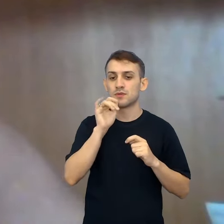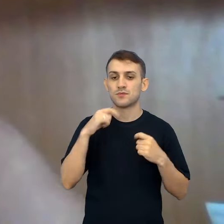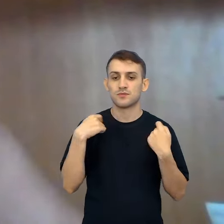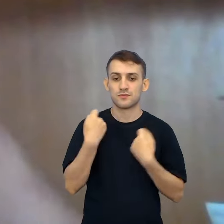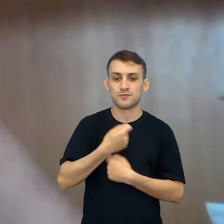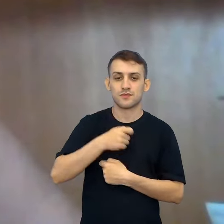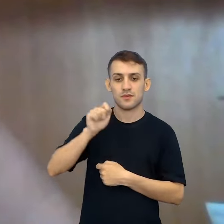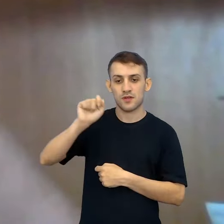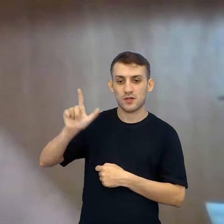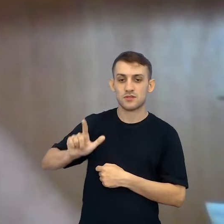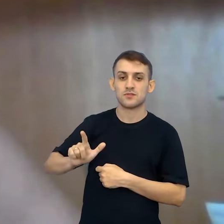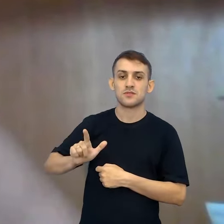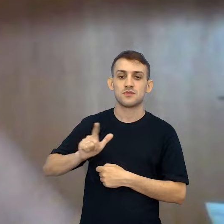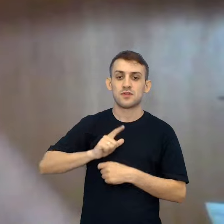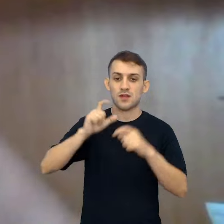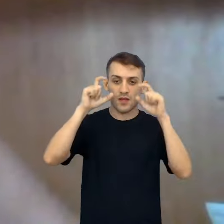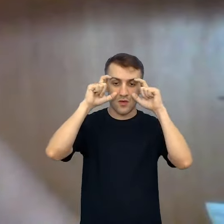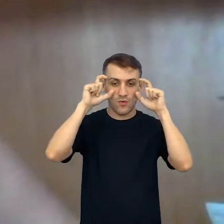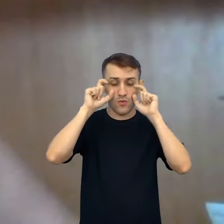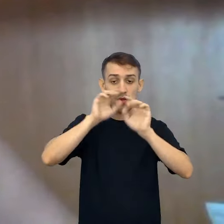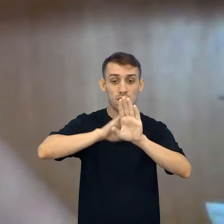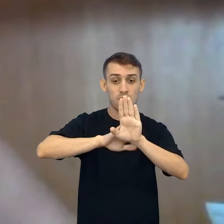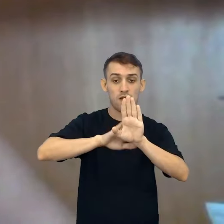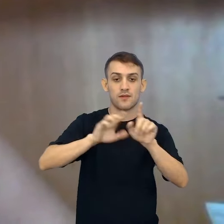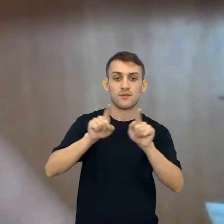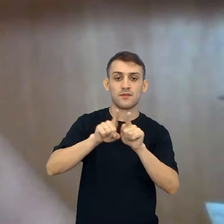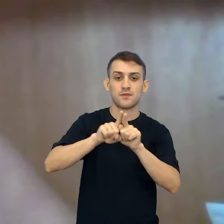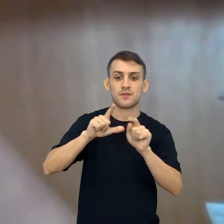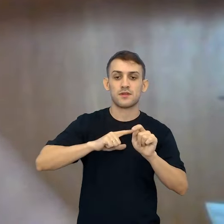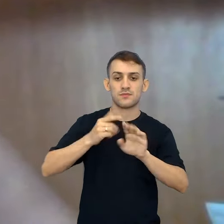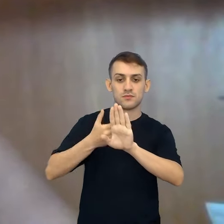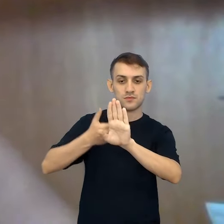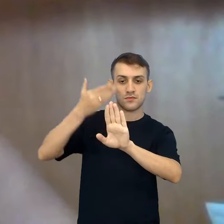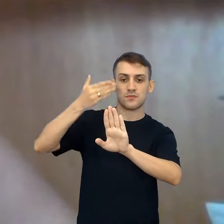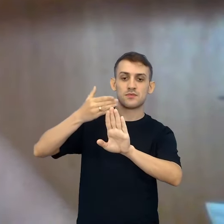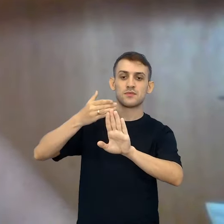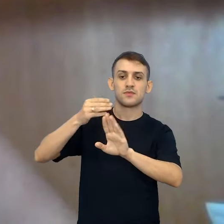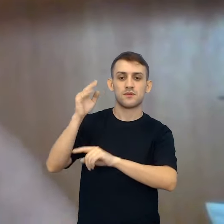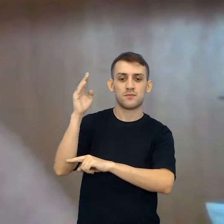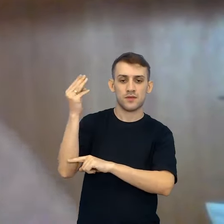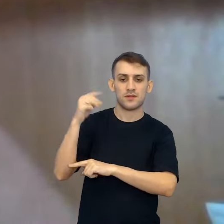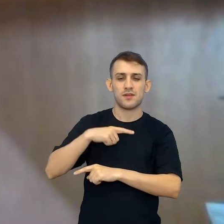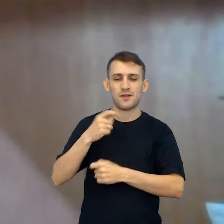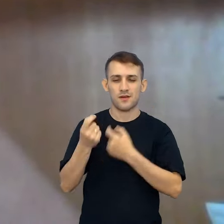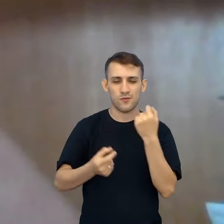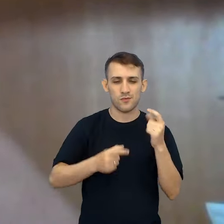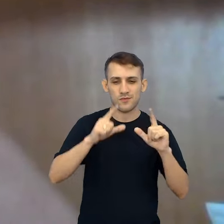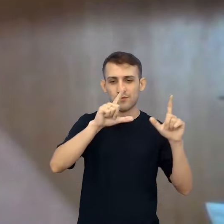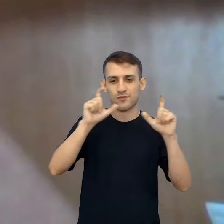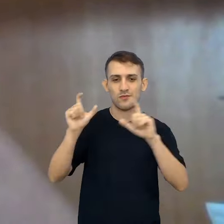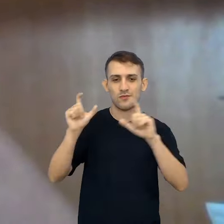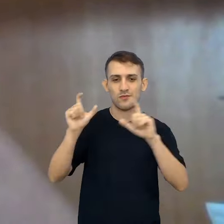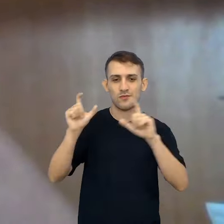azul marinho, óculos, atrás de mim há um painel em madeira com algumas fotos, né? Então, vamos seguir com as nossas